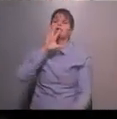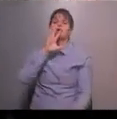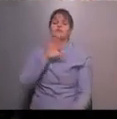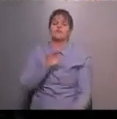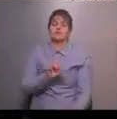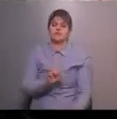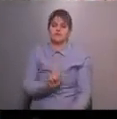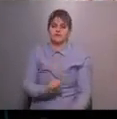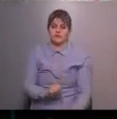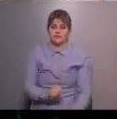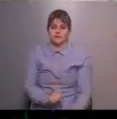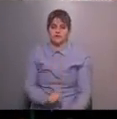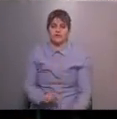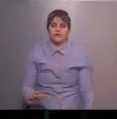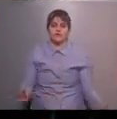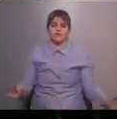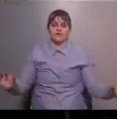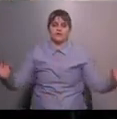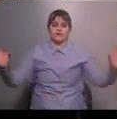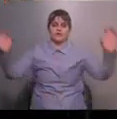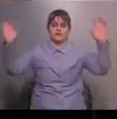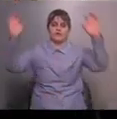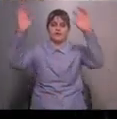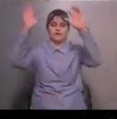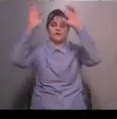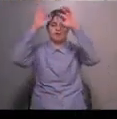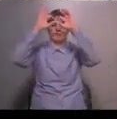Espírito e Santo.